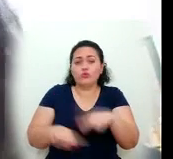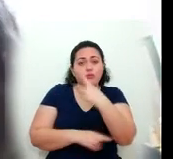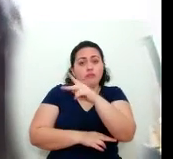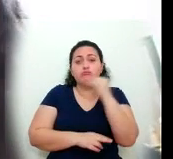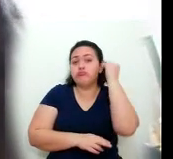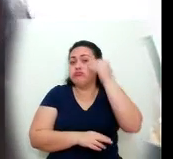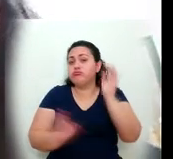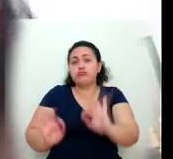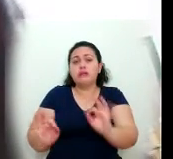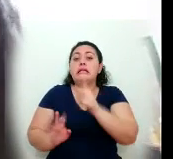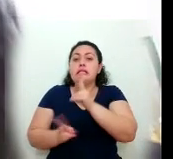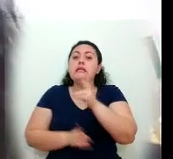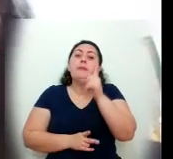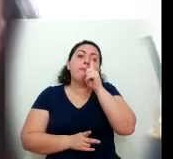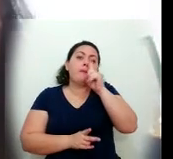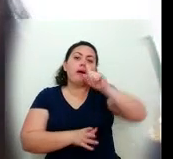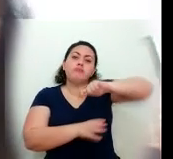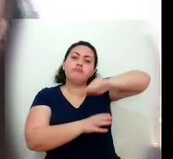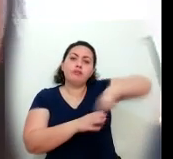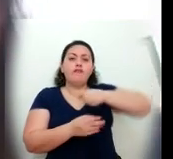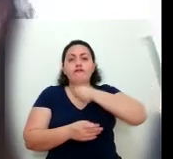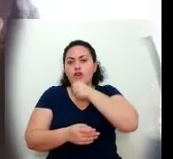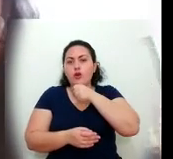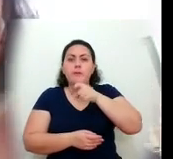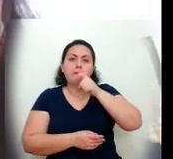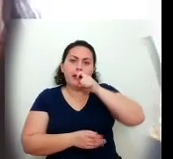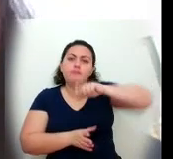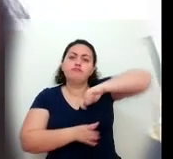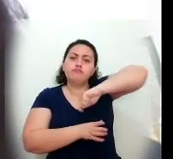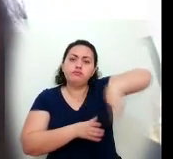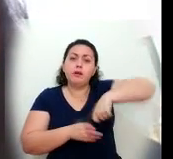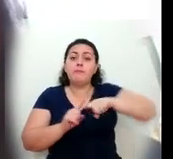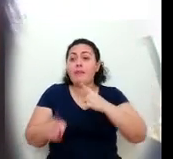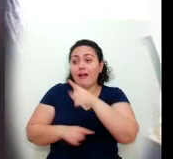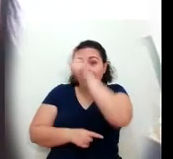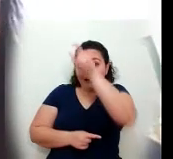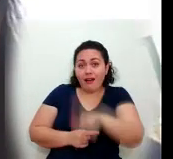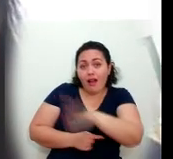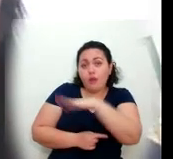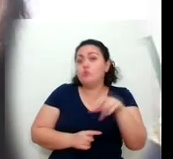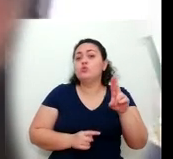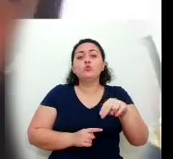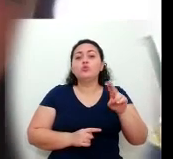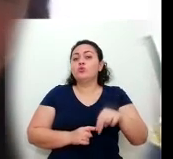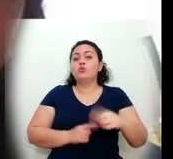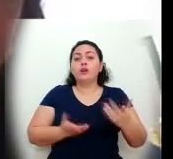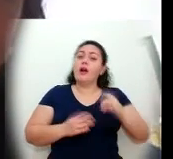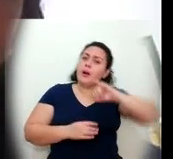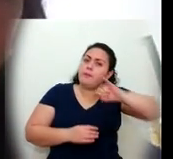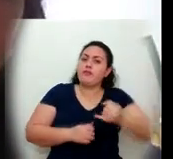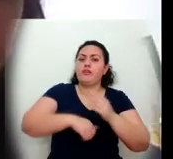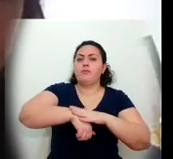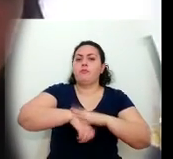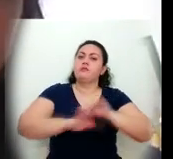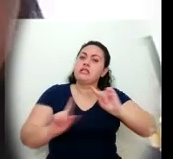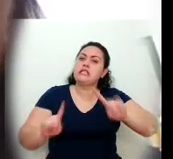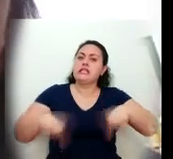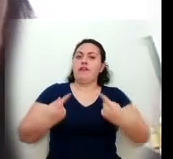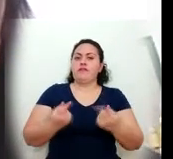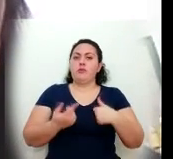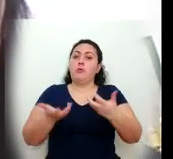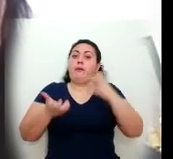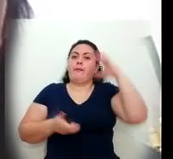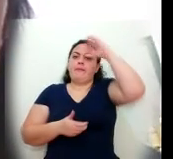vida, né? Come feijão da mãe, né? Da avó, do pai, enfim, mas nunca fez. Então, pode ser um bom momento da gente se desafiar, né? A